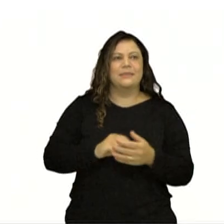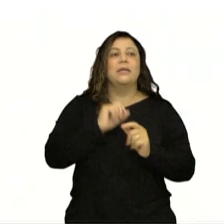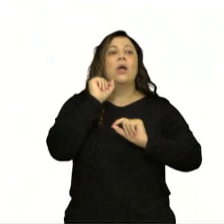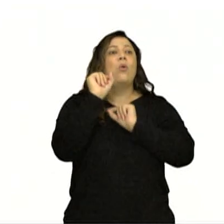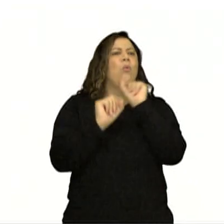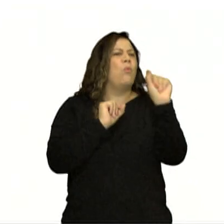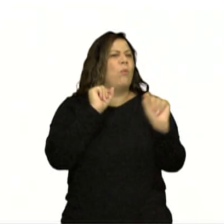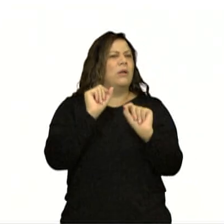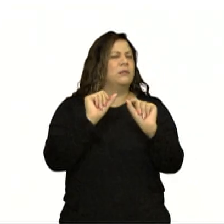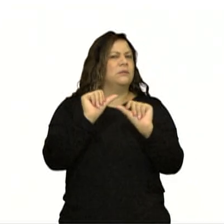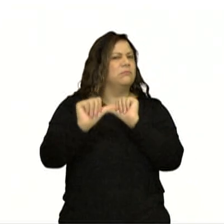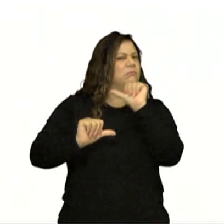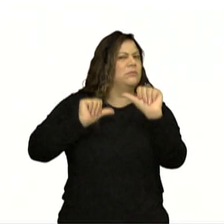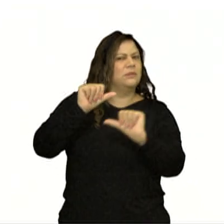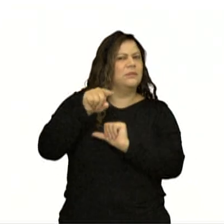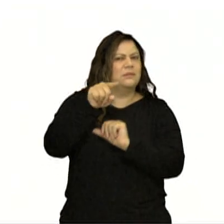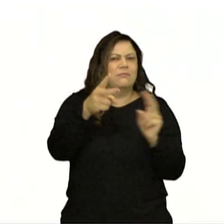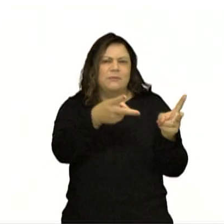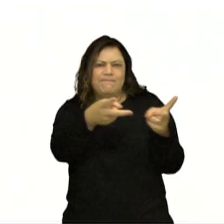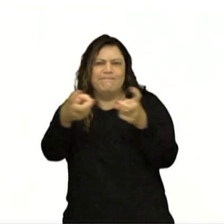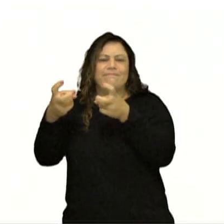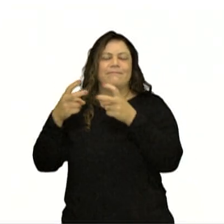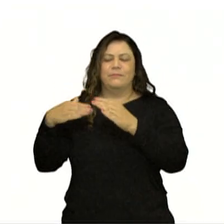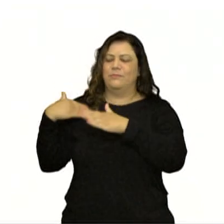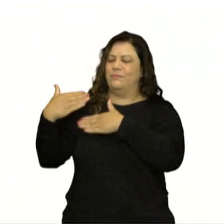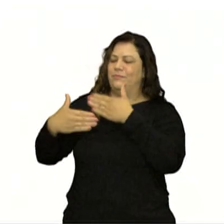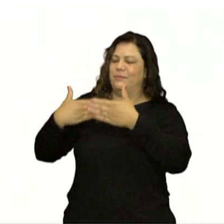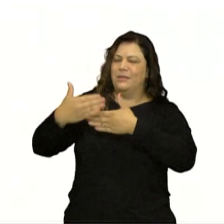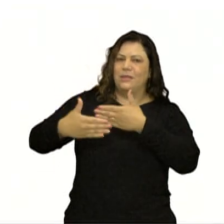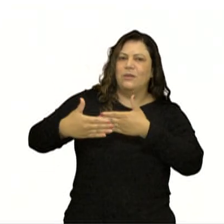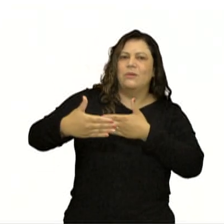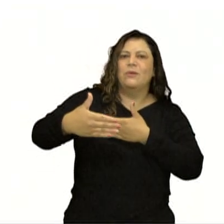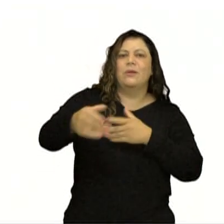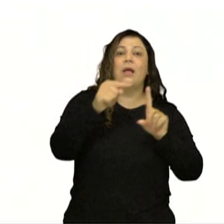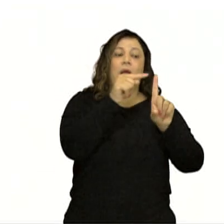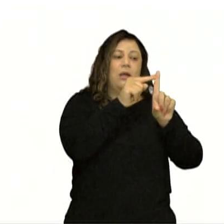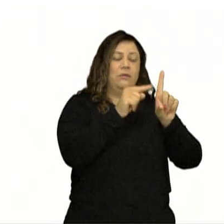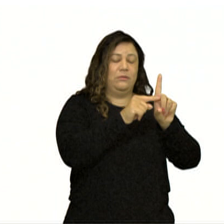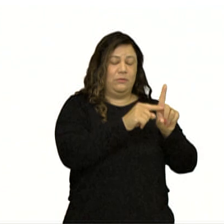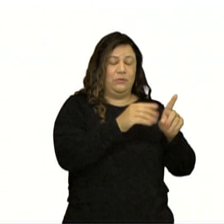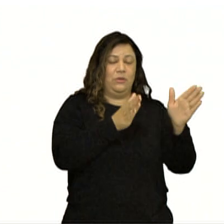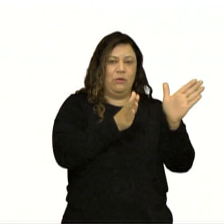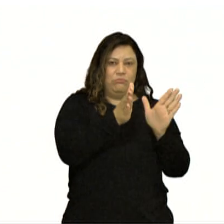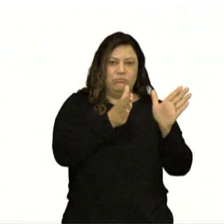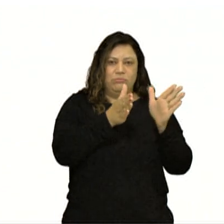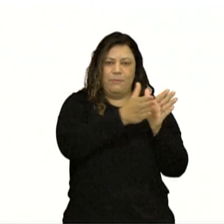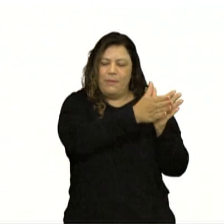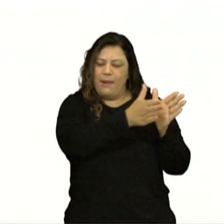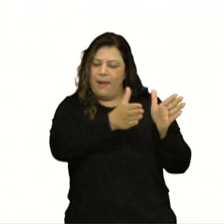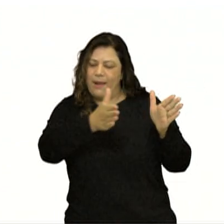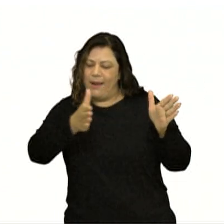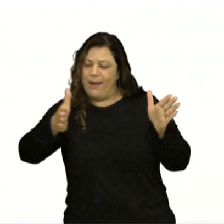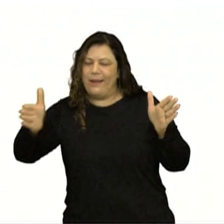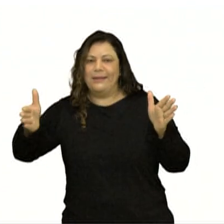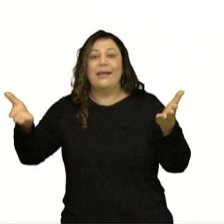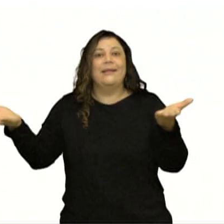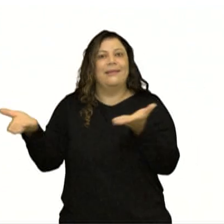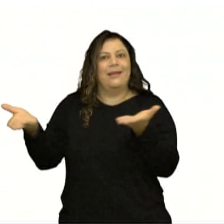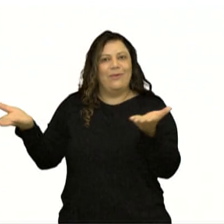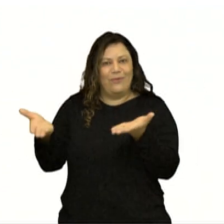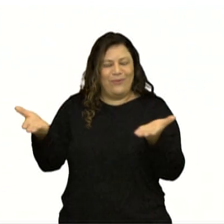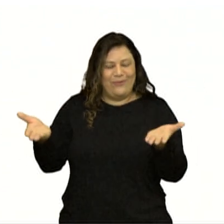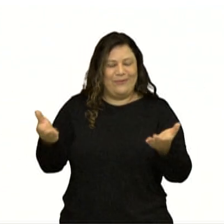Quais mudanças você consegue perceber entre os tipos de câmeras fotográficas desde seu surgimento até a